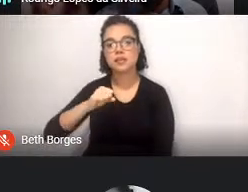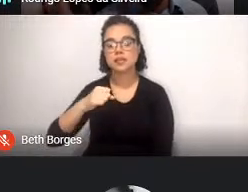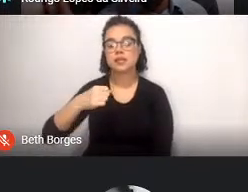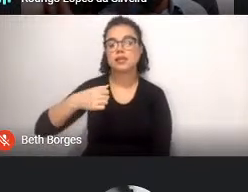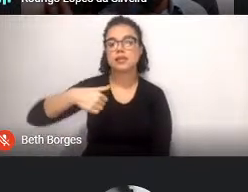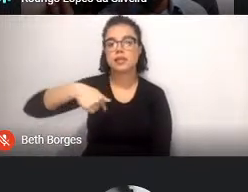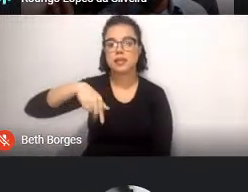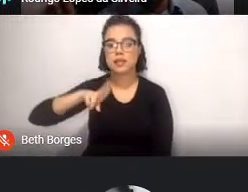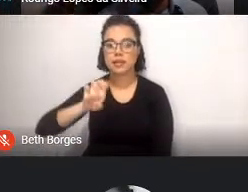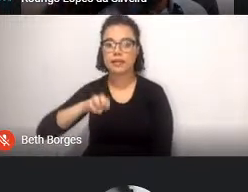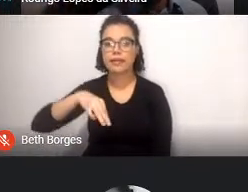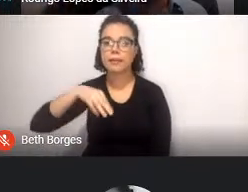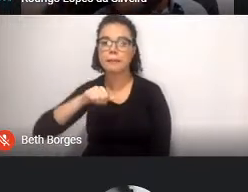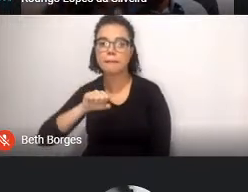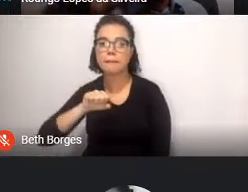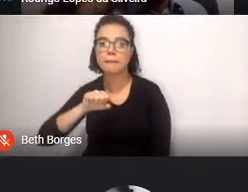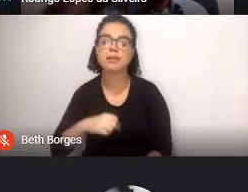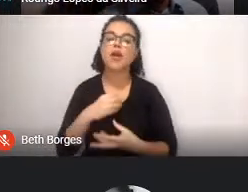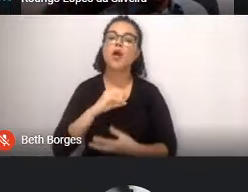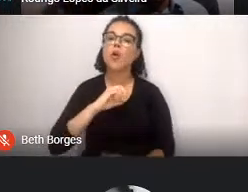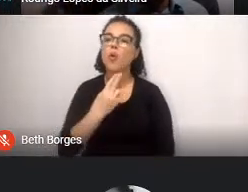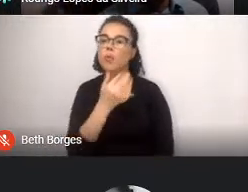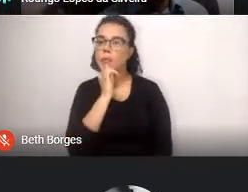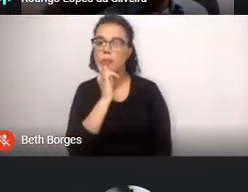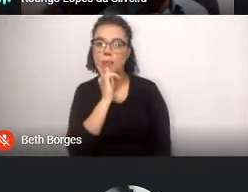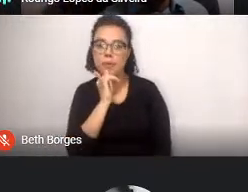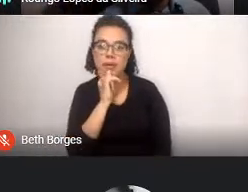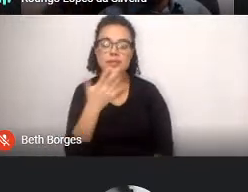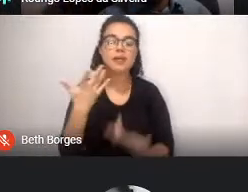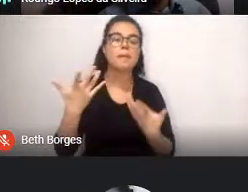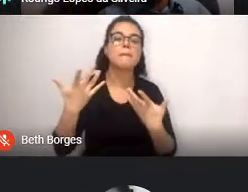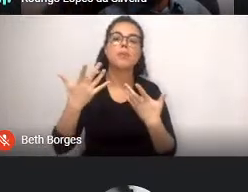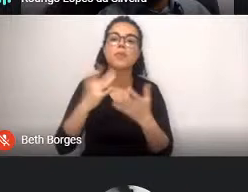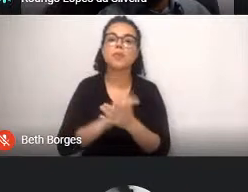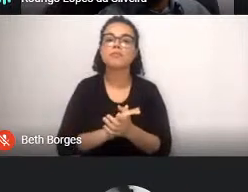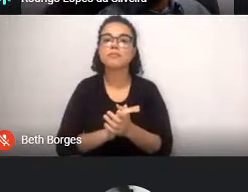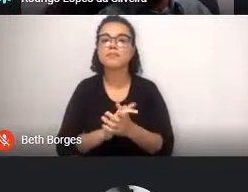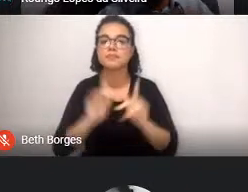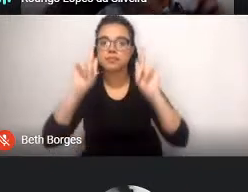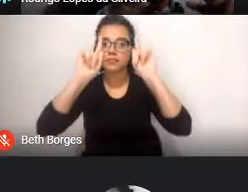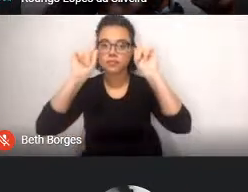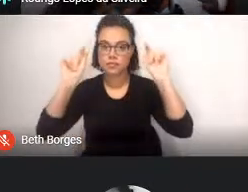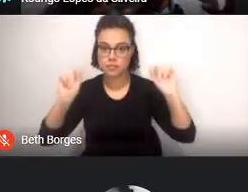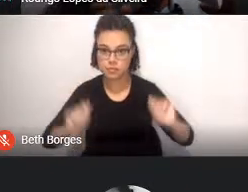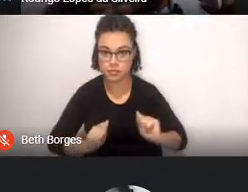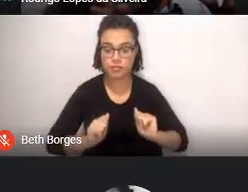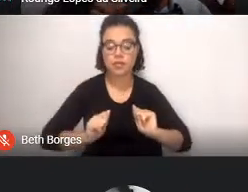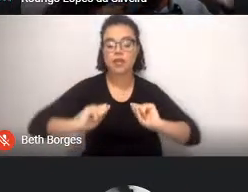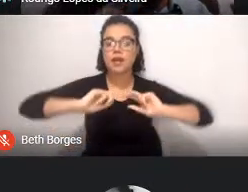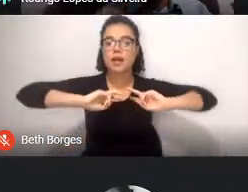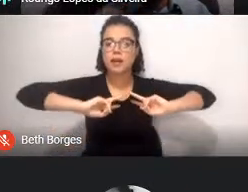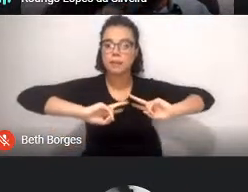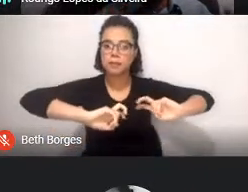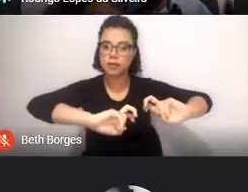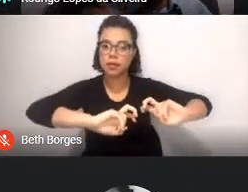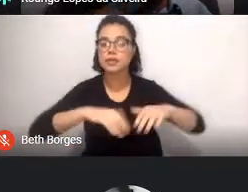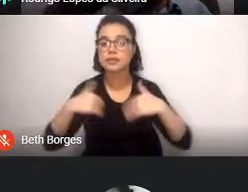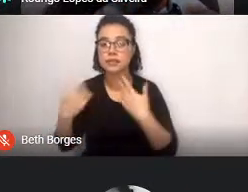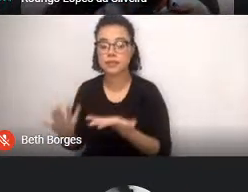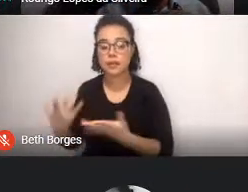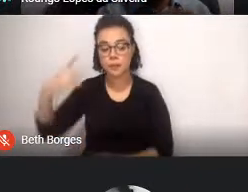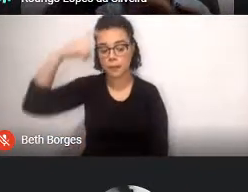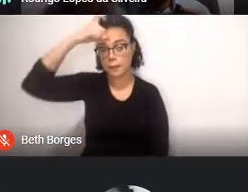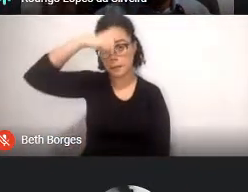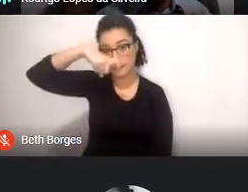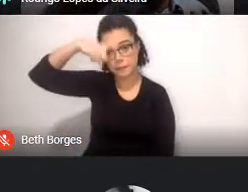psicanálise, gestalt terapia, a hipnose é uma ferramenta que vai dar um foco de